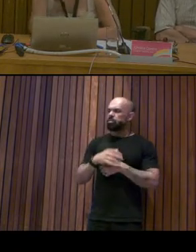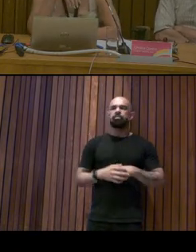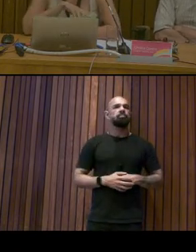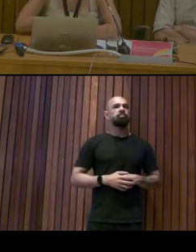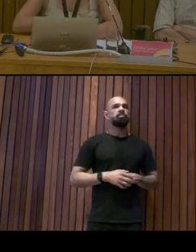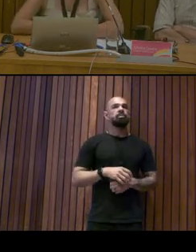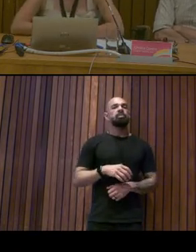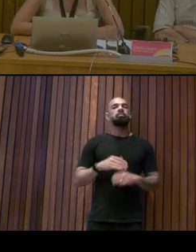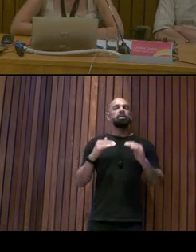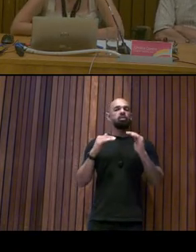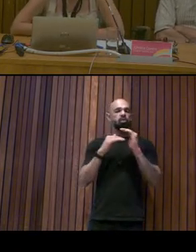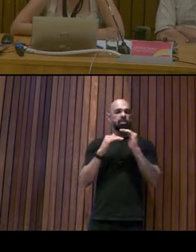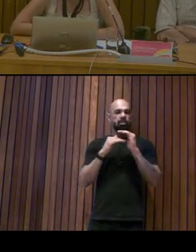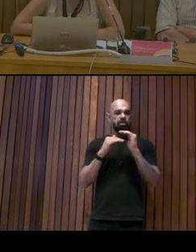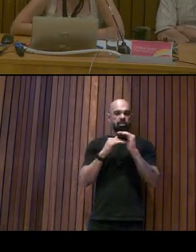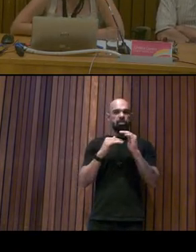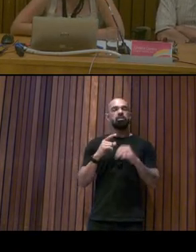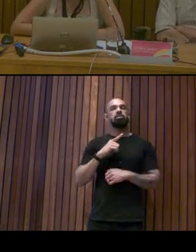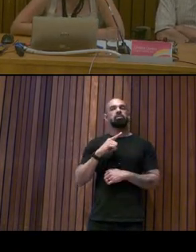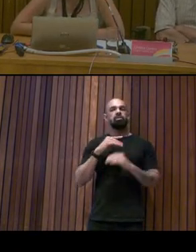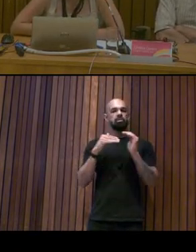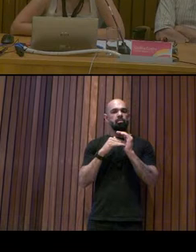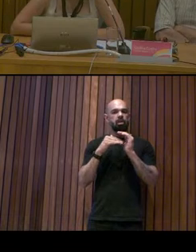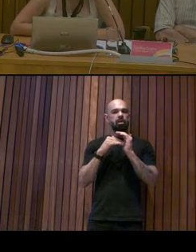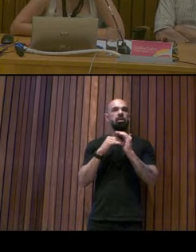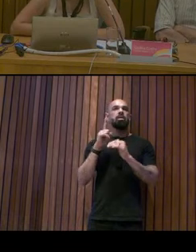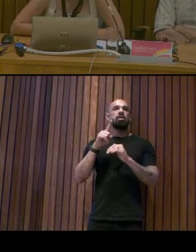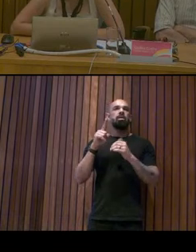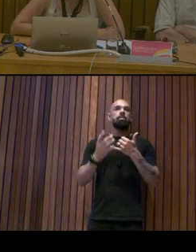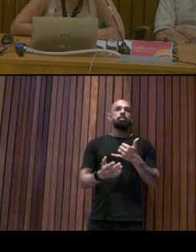Pela Unesco, exatamente.